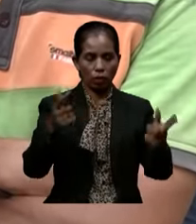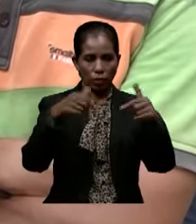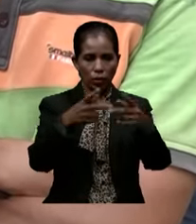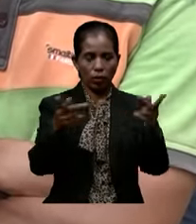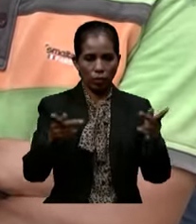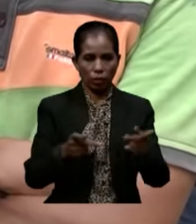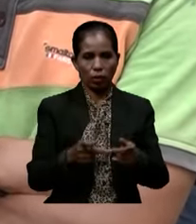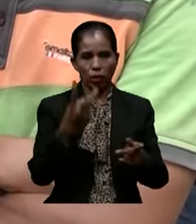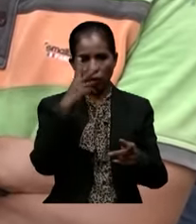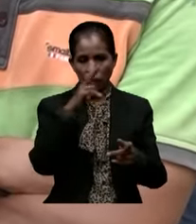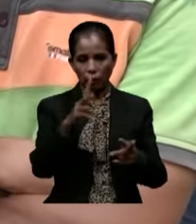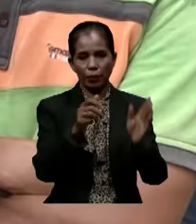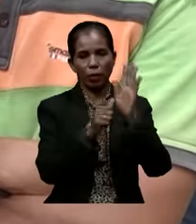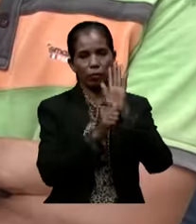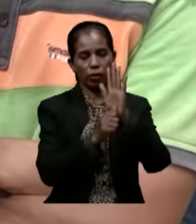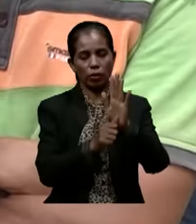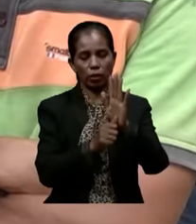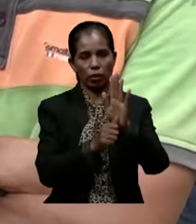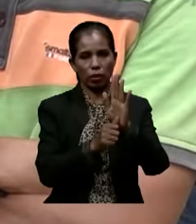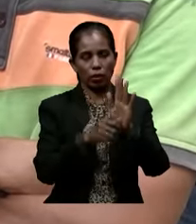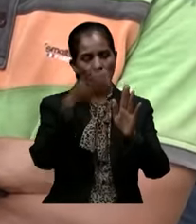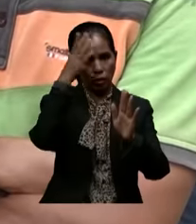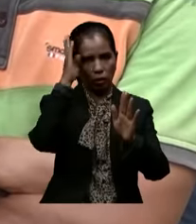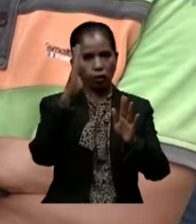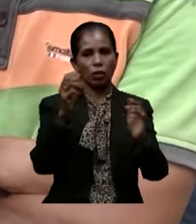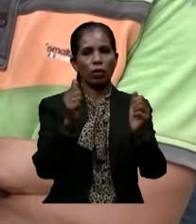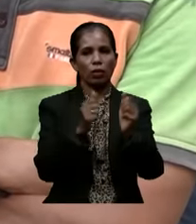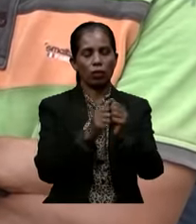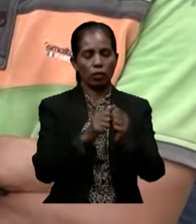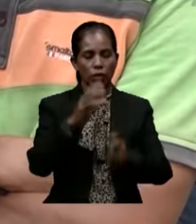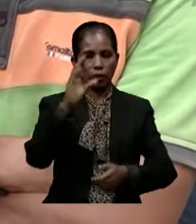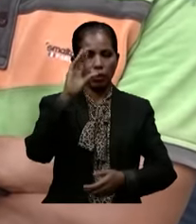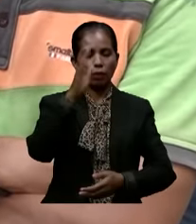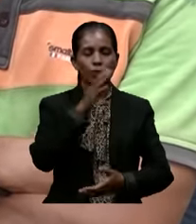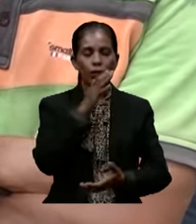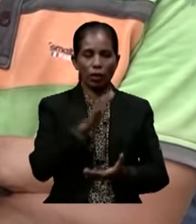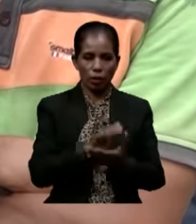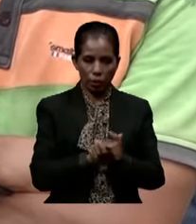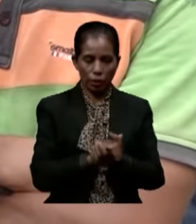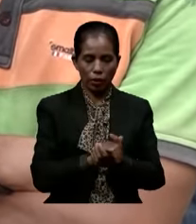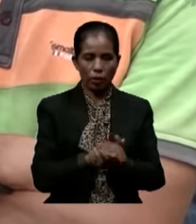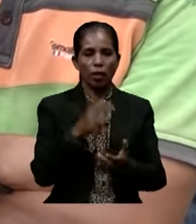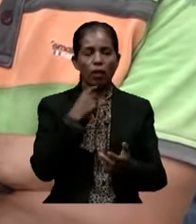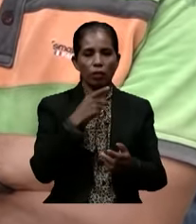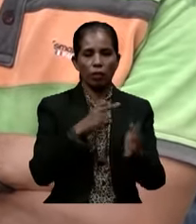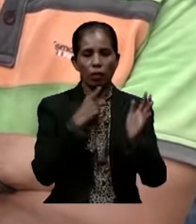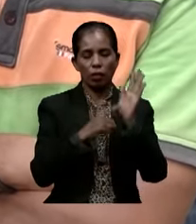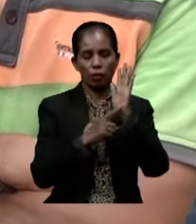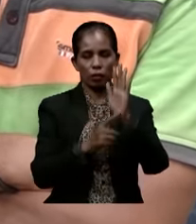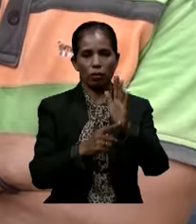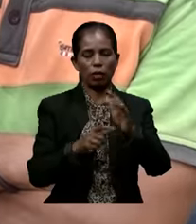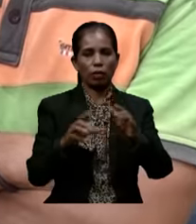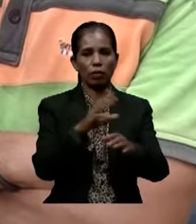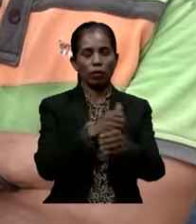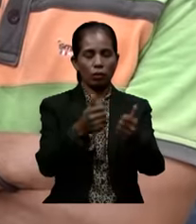terreno hau apresenta senhor ne ho nia esposa hau ha toba ya administrador